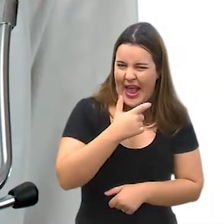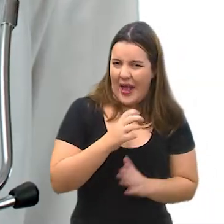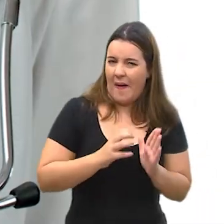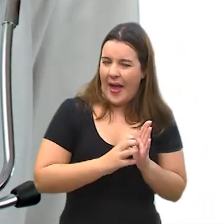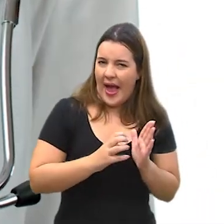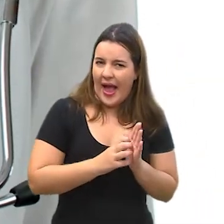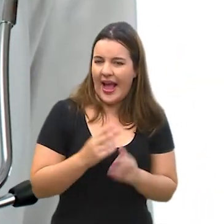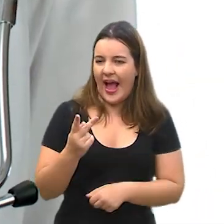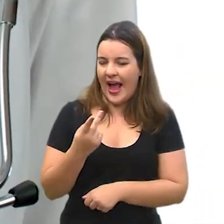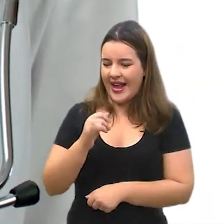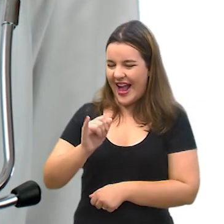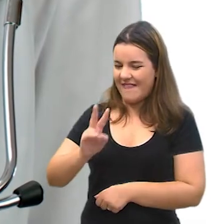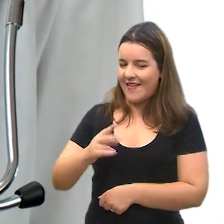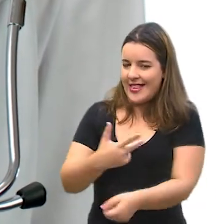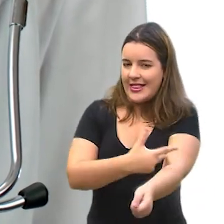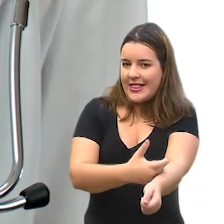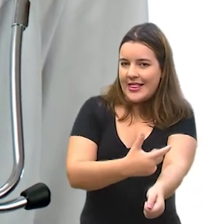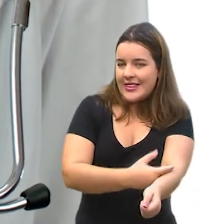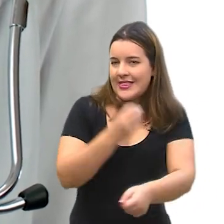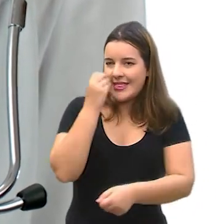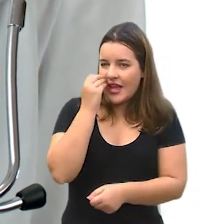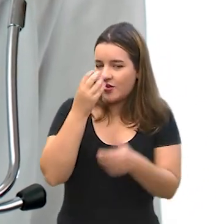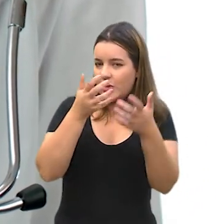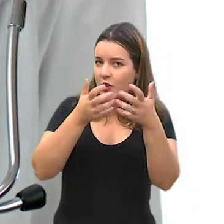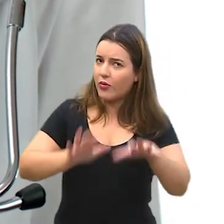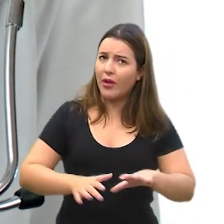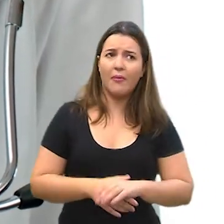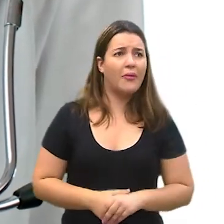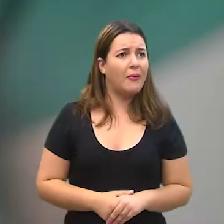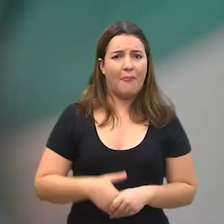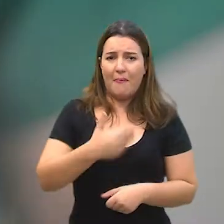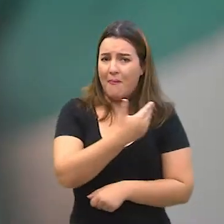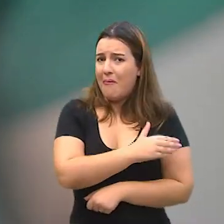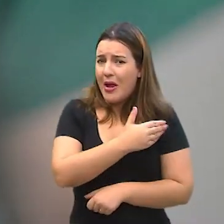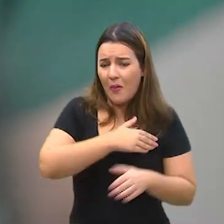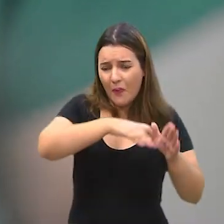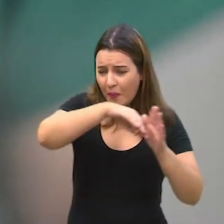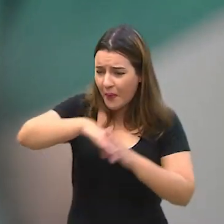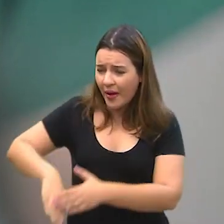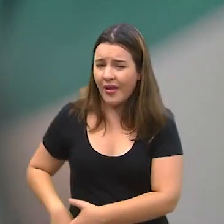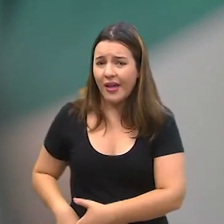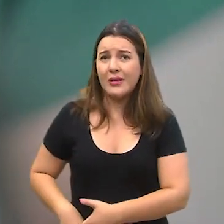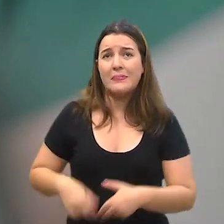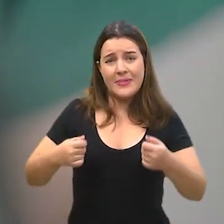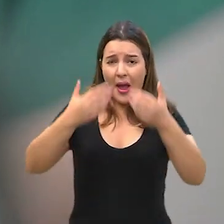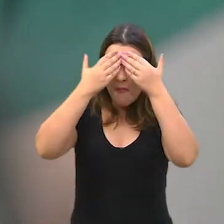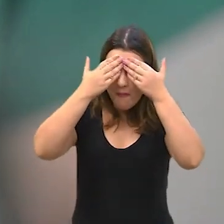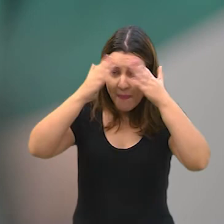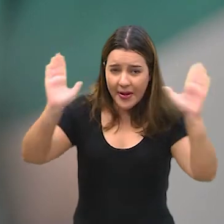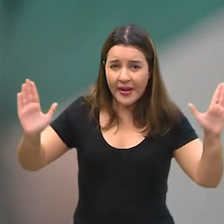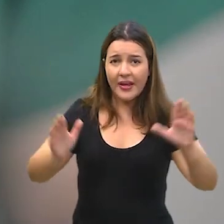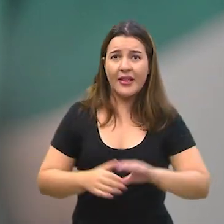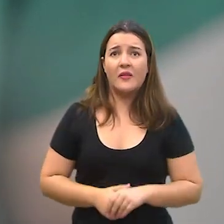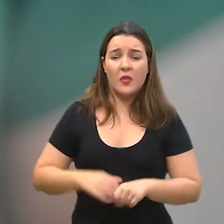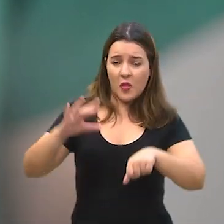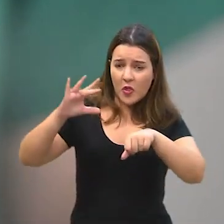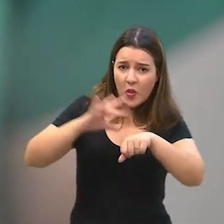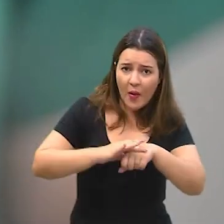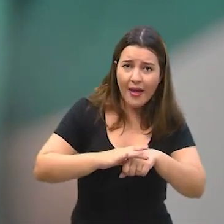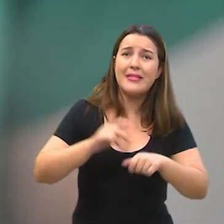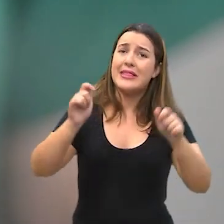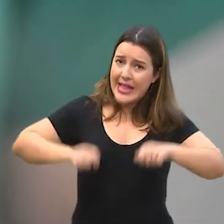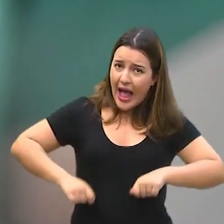iniciar o tratamento, né, precocemente ou oportunamente, ela nunca vai chegar até AIDS. Ela vai ter só a infecção crônica